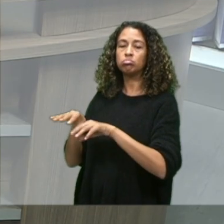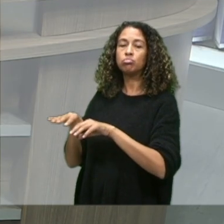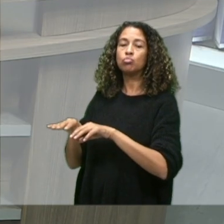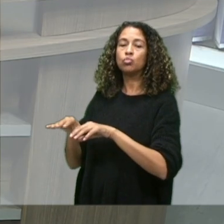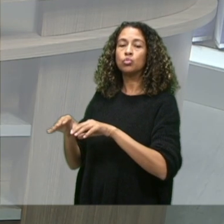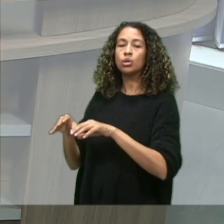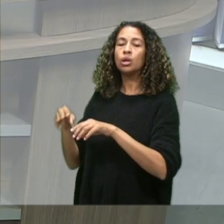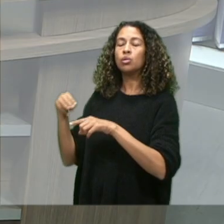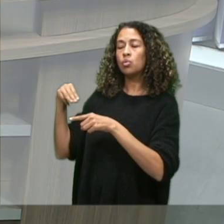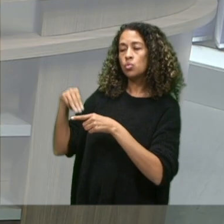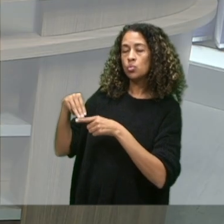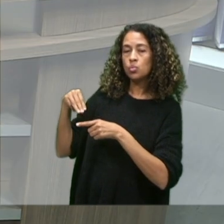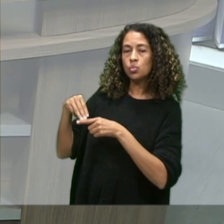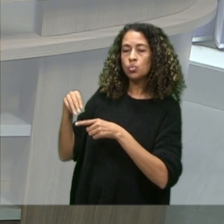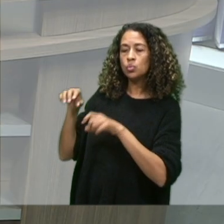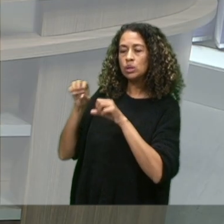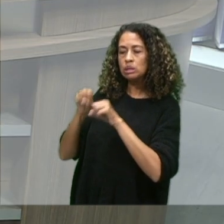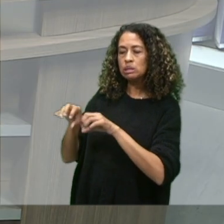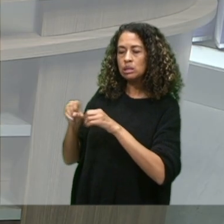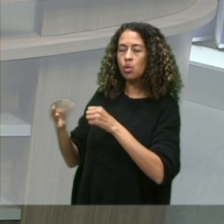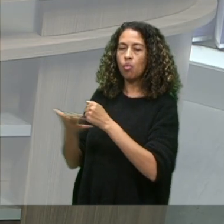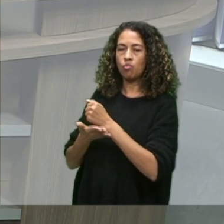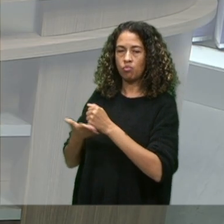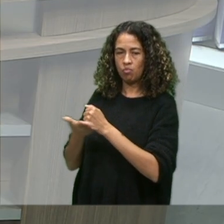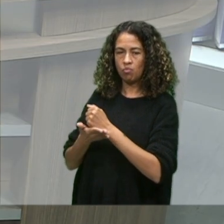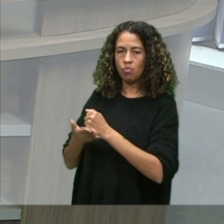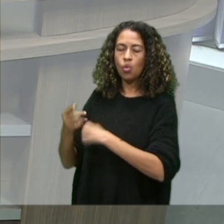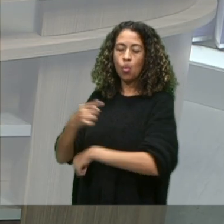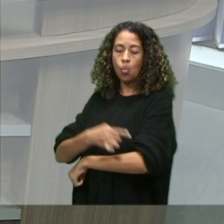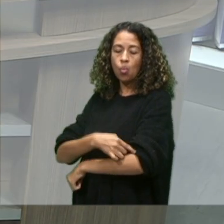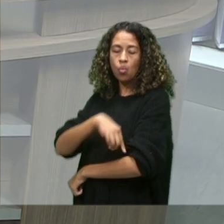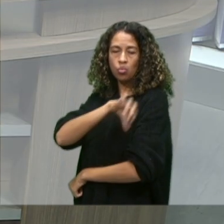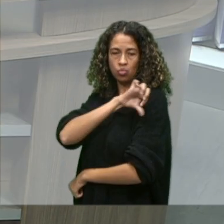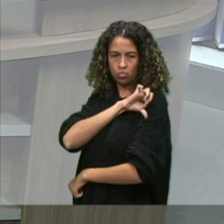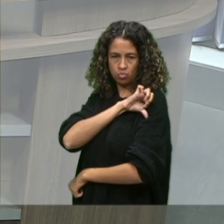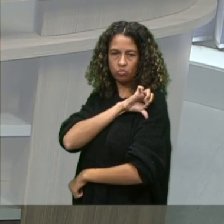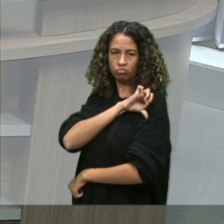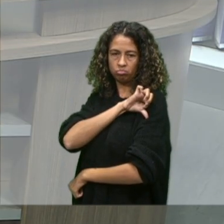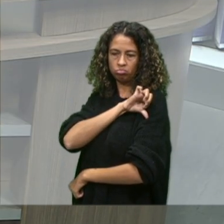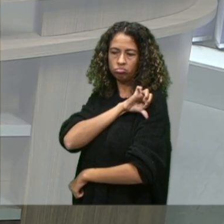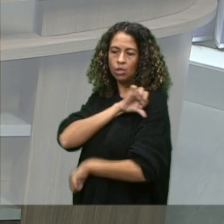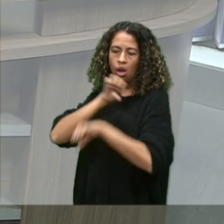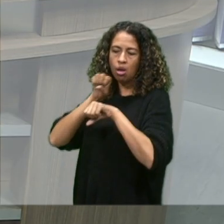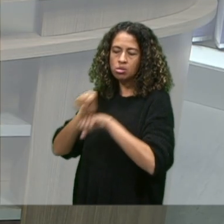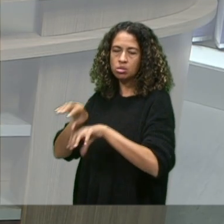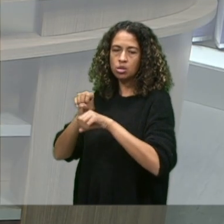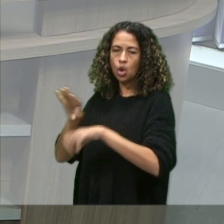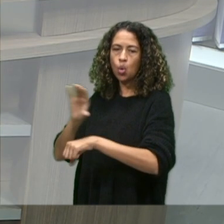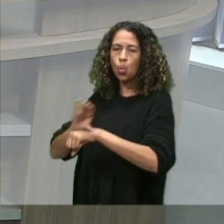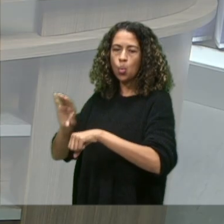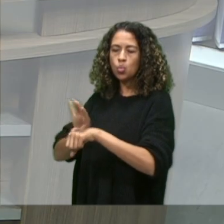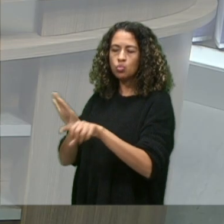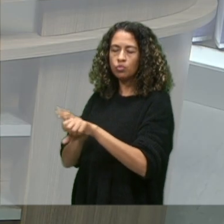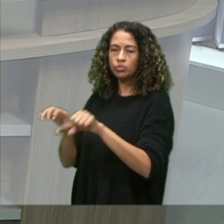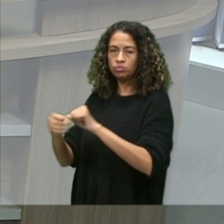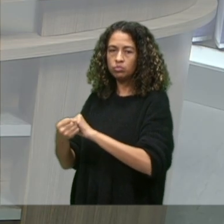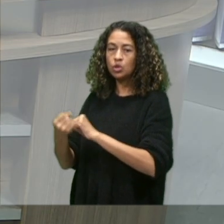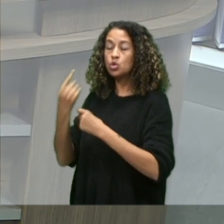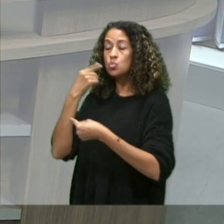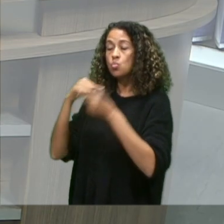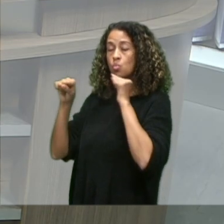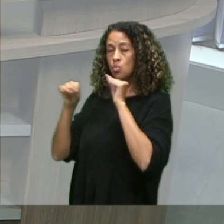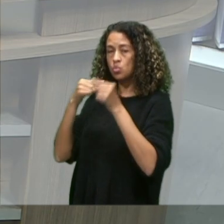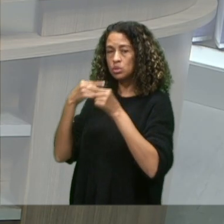ensino fundamental e ensino básico, na formação para aulas de musicalização